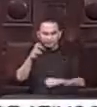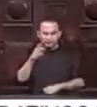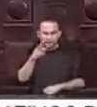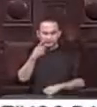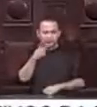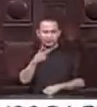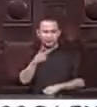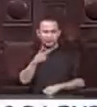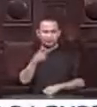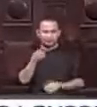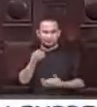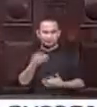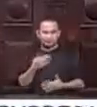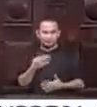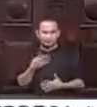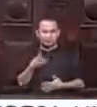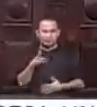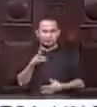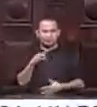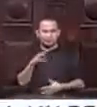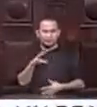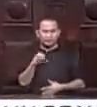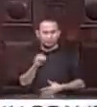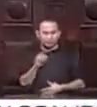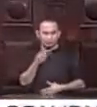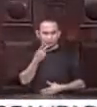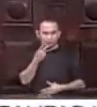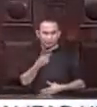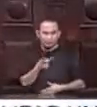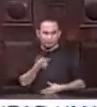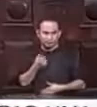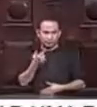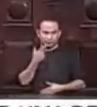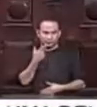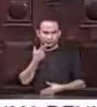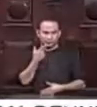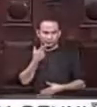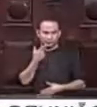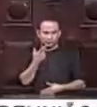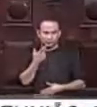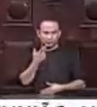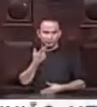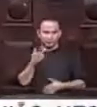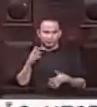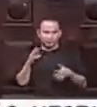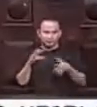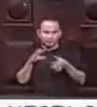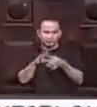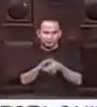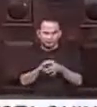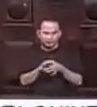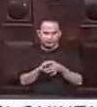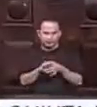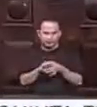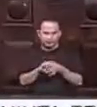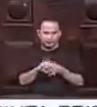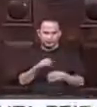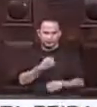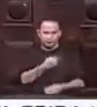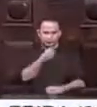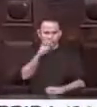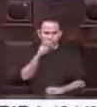que foi vetado, isto fere exatamente a emenda constitucional número